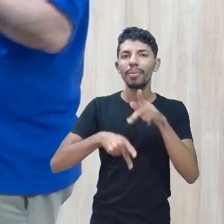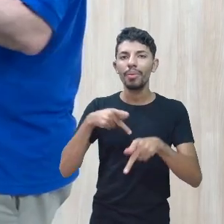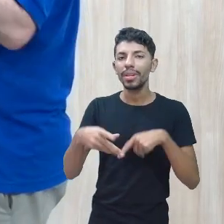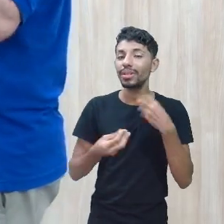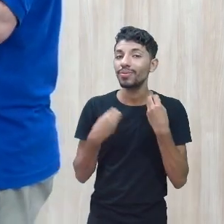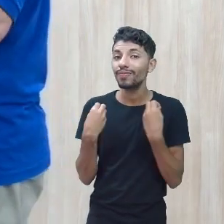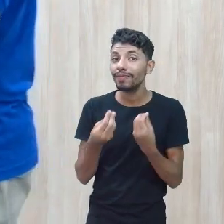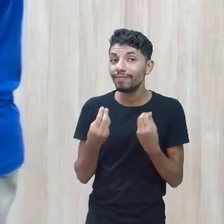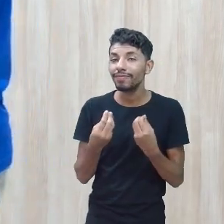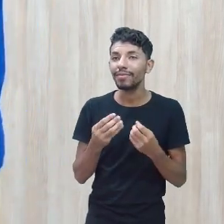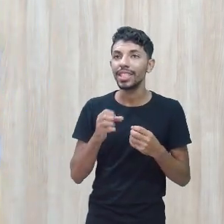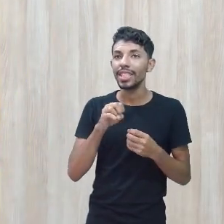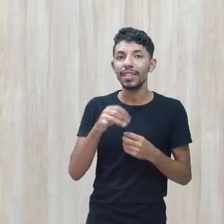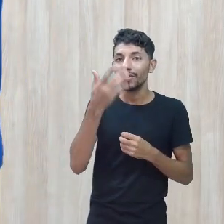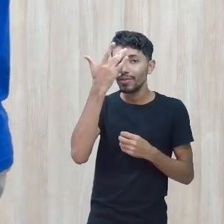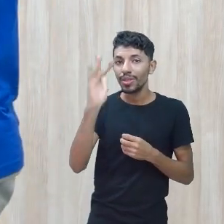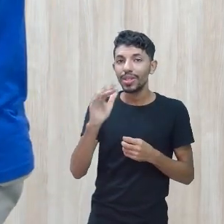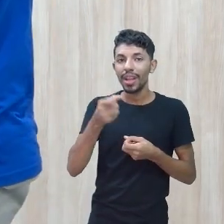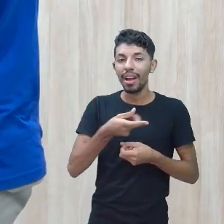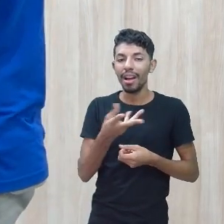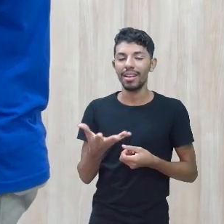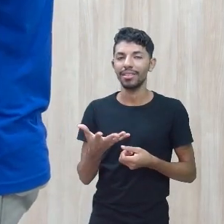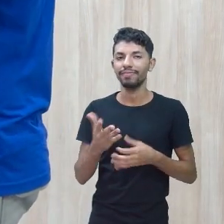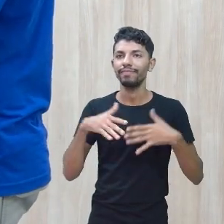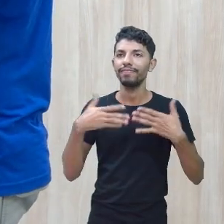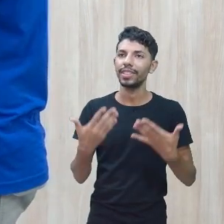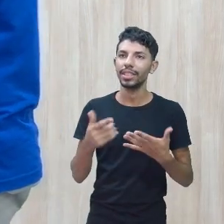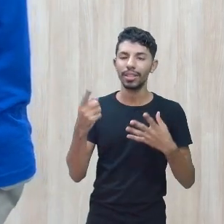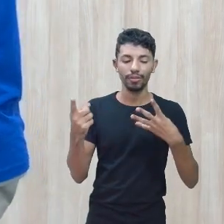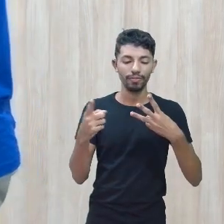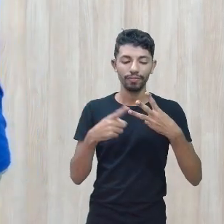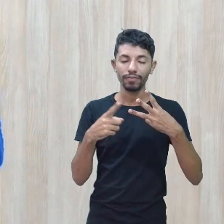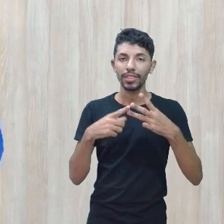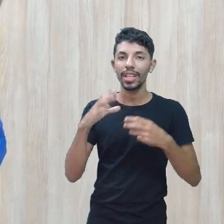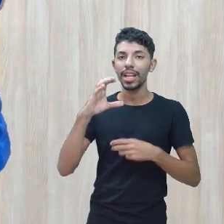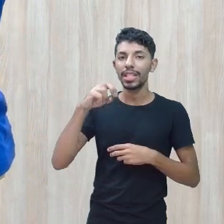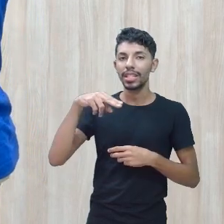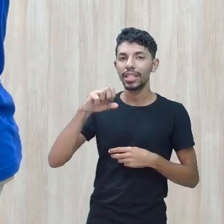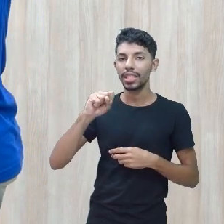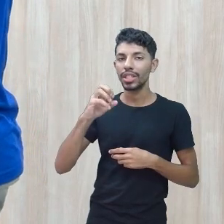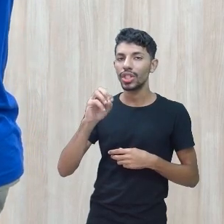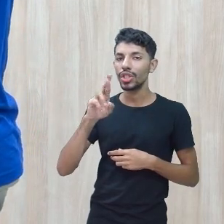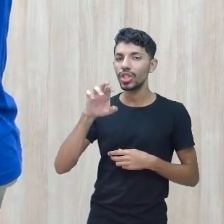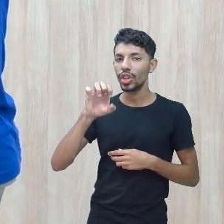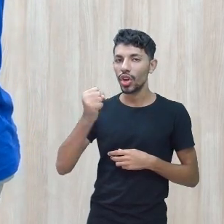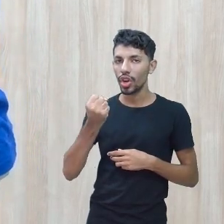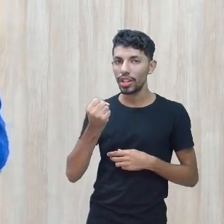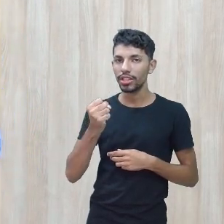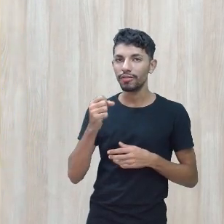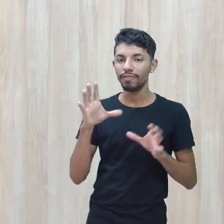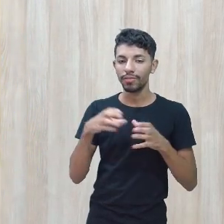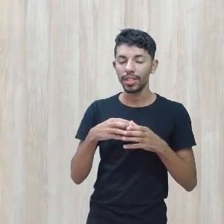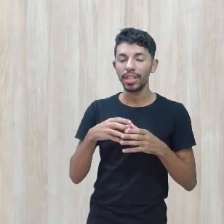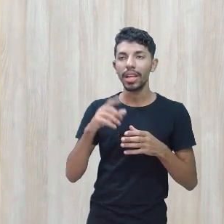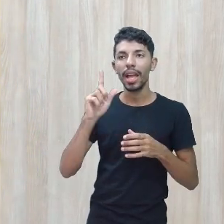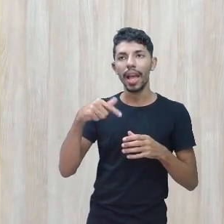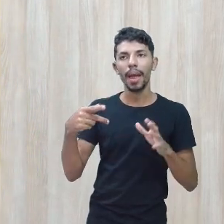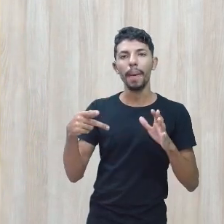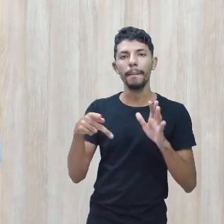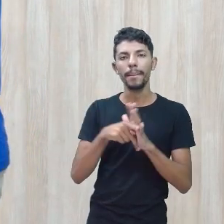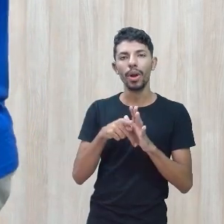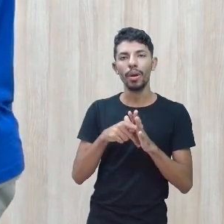Então, os censores ficavam responsáveis pela contagem, né, da população. E os edis,